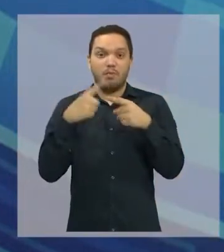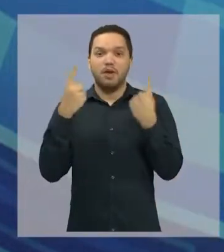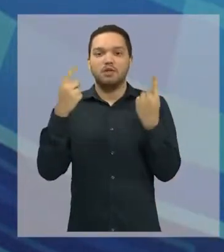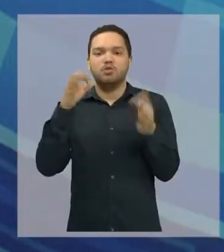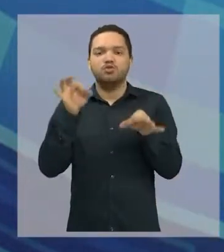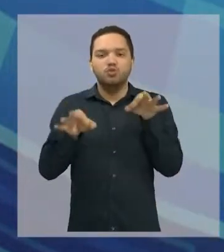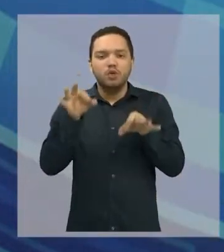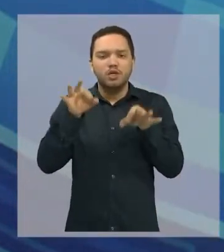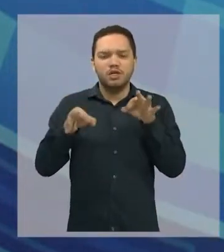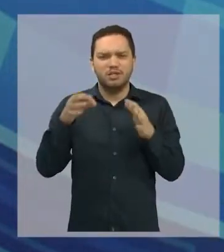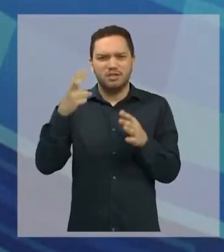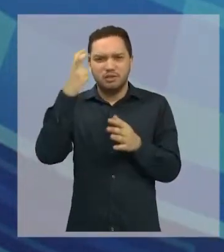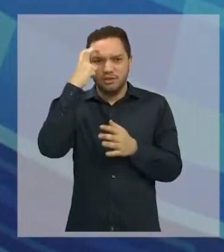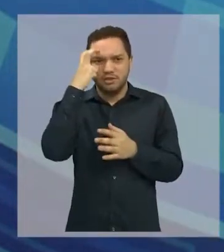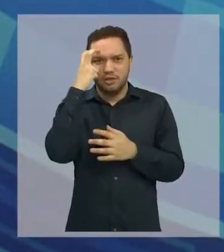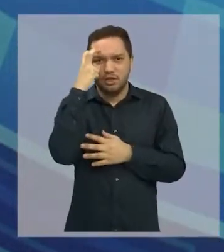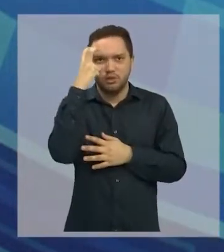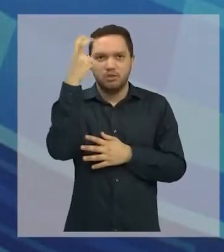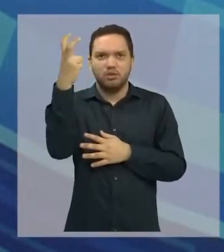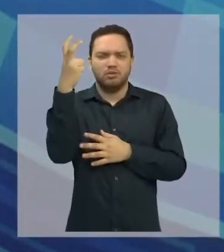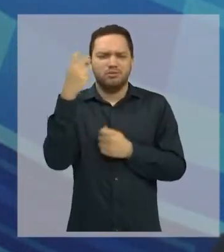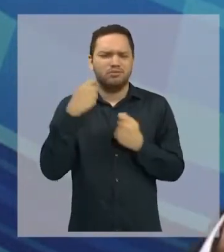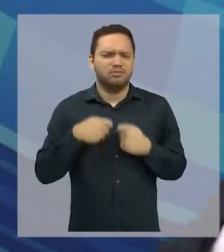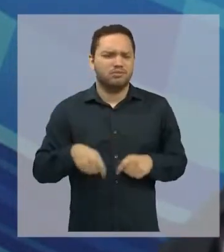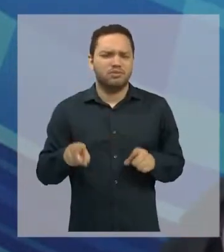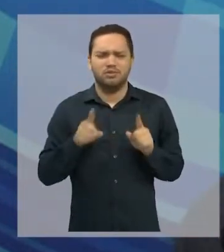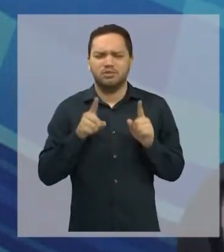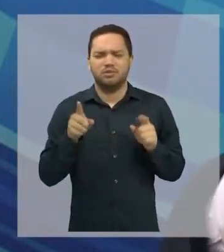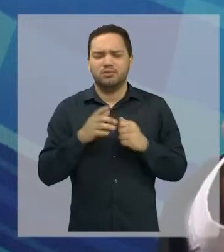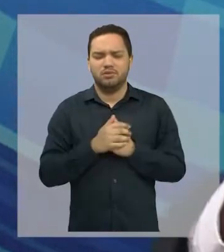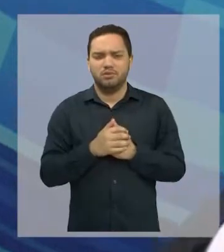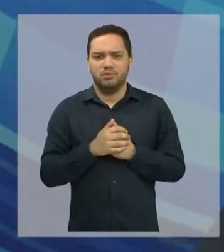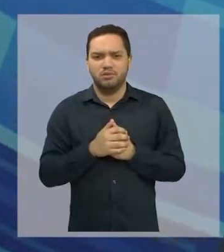improvisar a sentença. E veja bem, eu não vivo